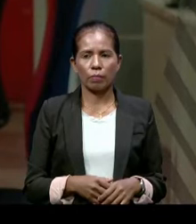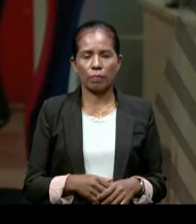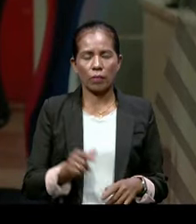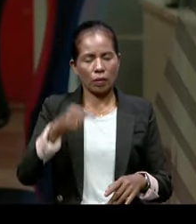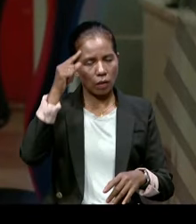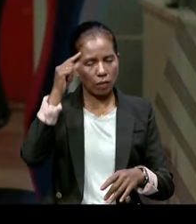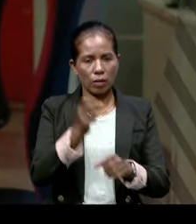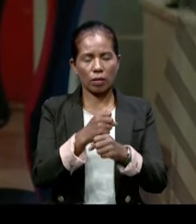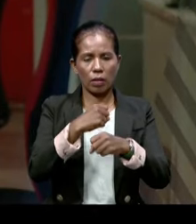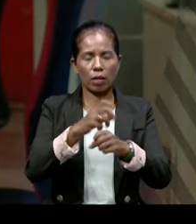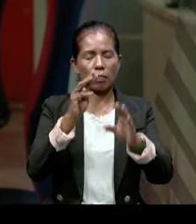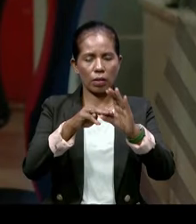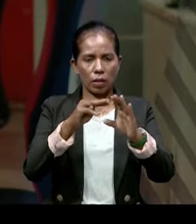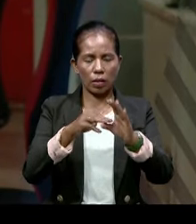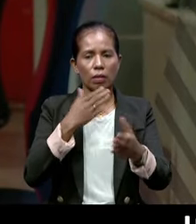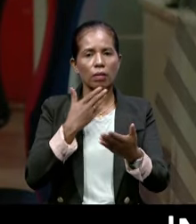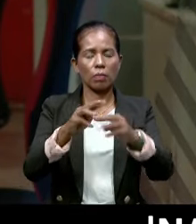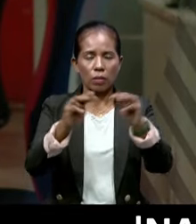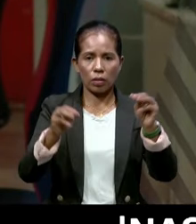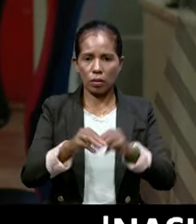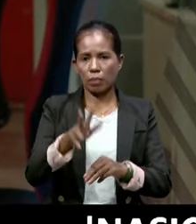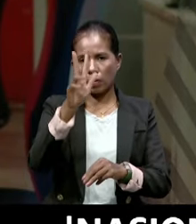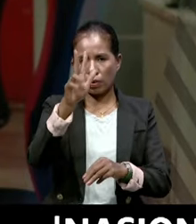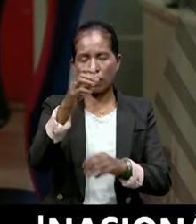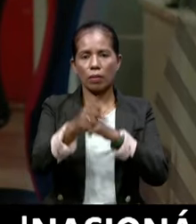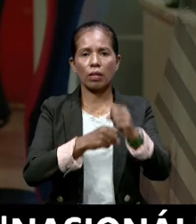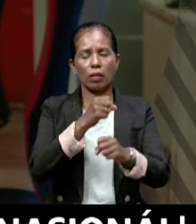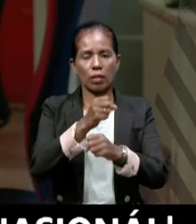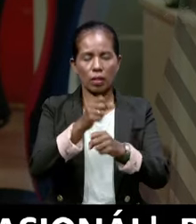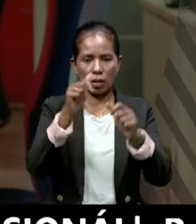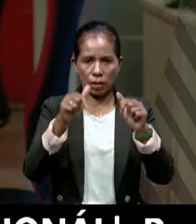governo se construye mercado moderno en el municipio Tolo y Tinané.